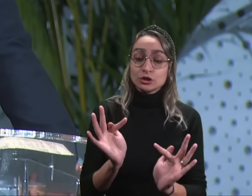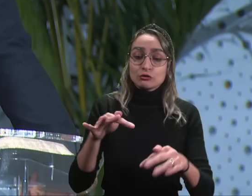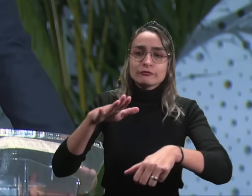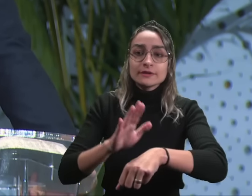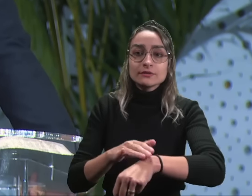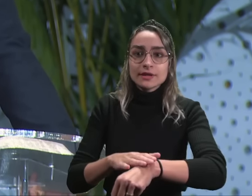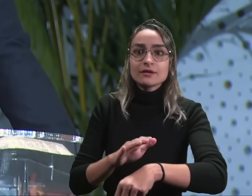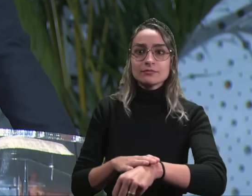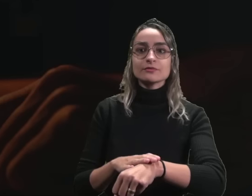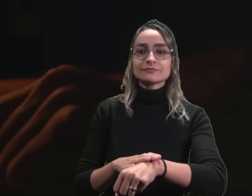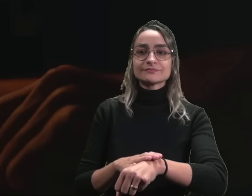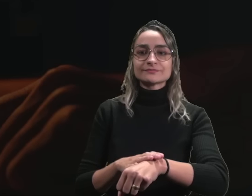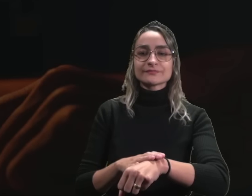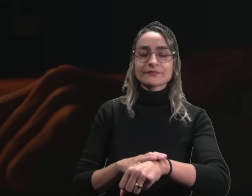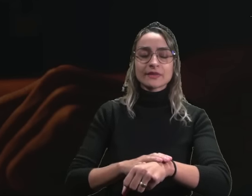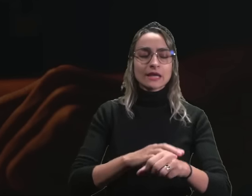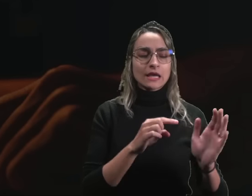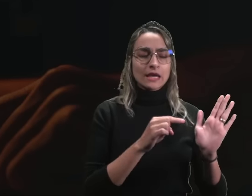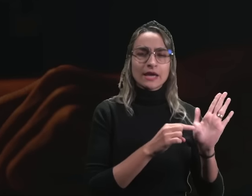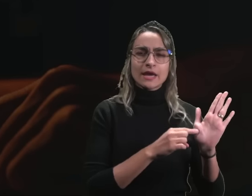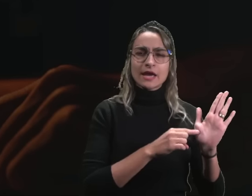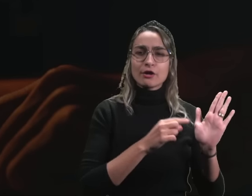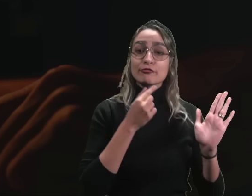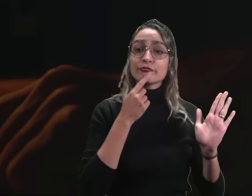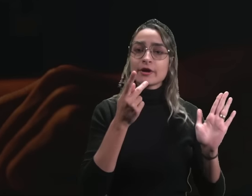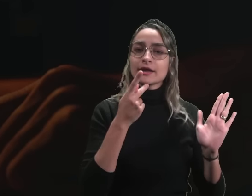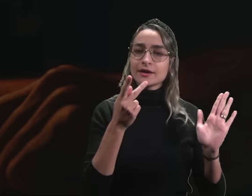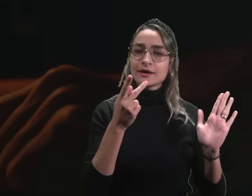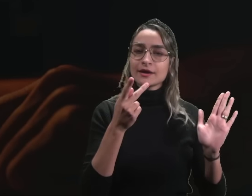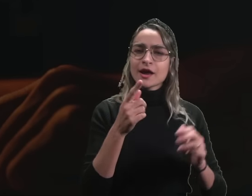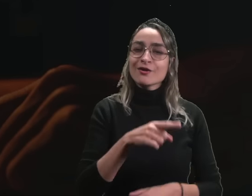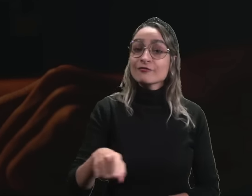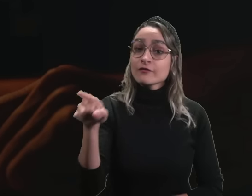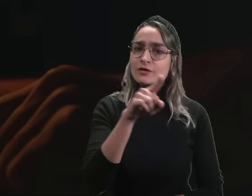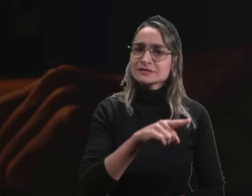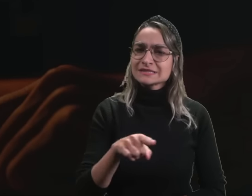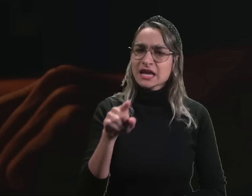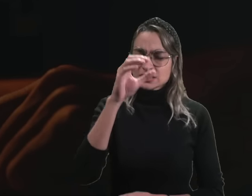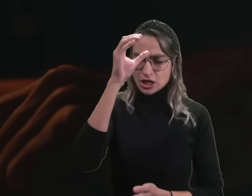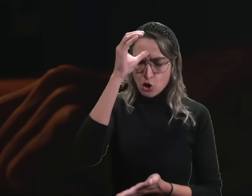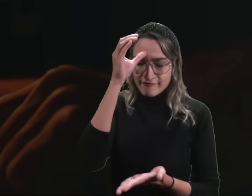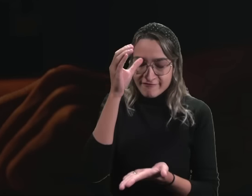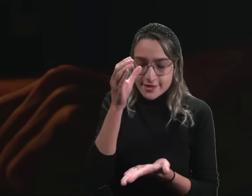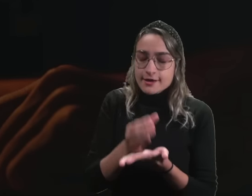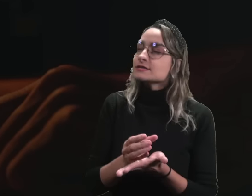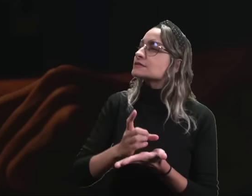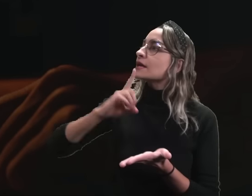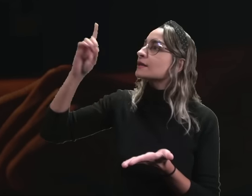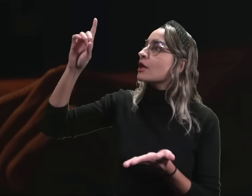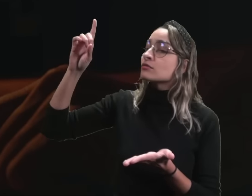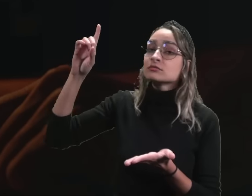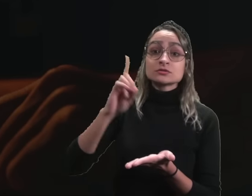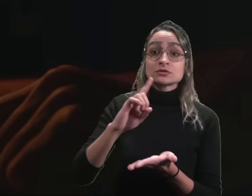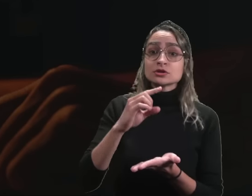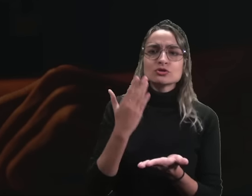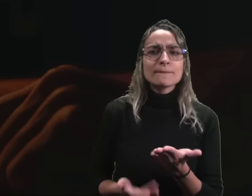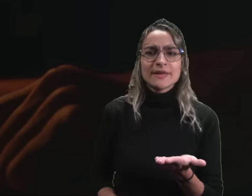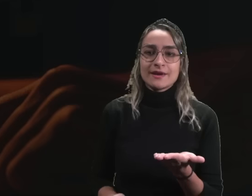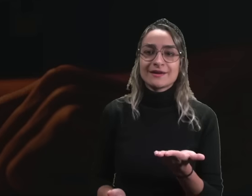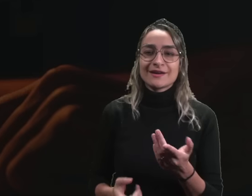portanto não percam a confiança de vocês porque ela tem grande recompensa